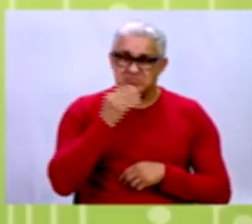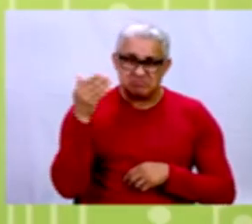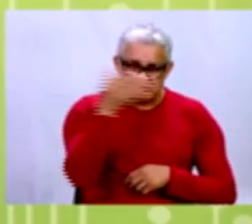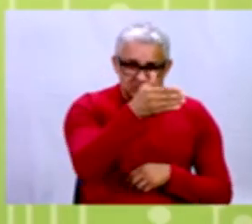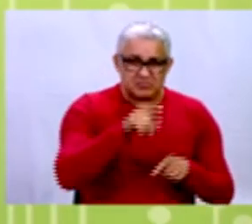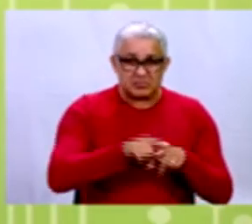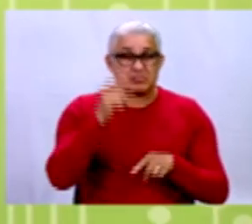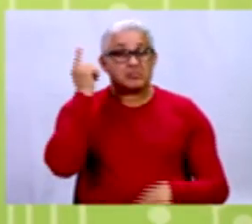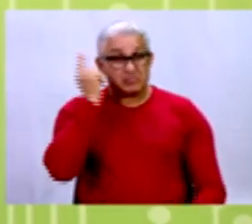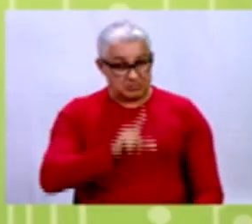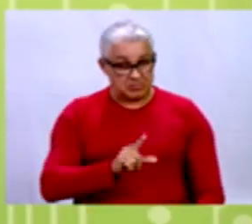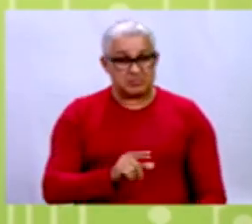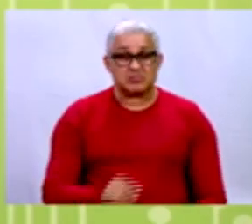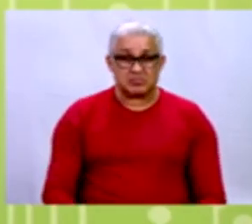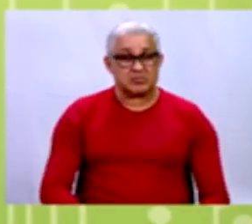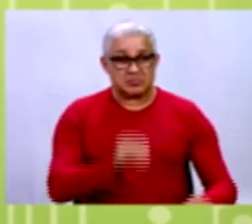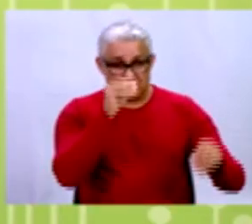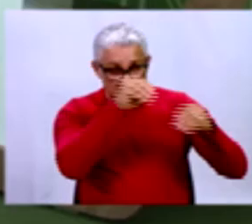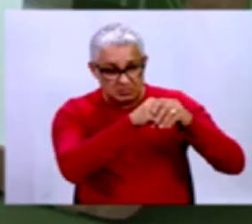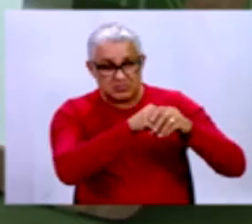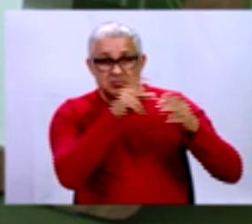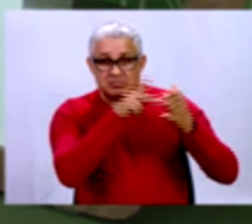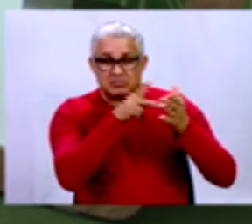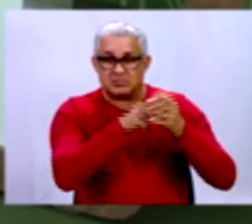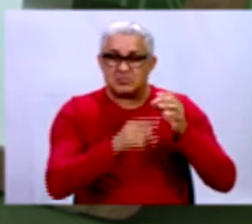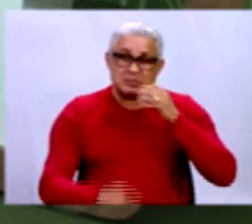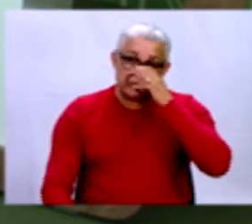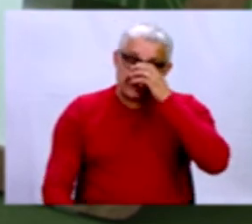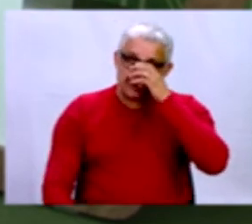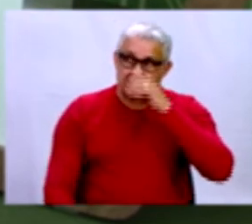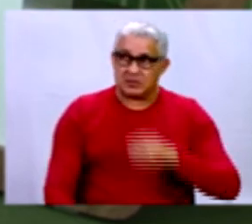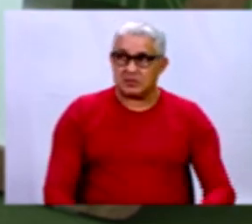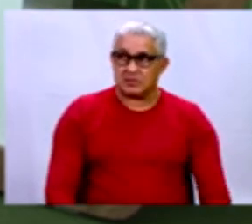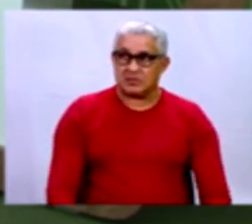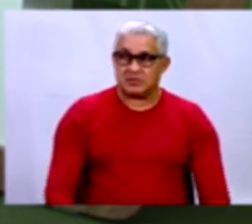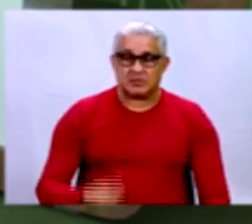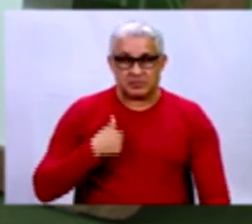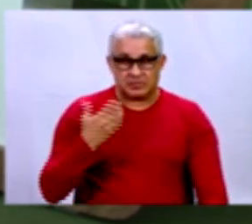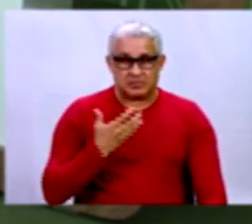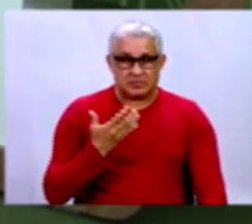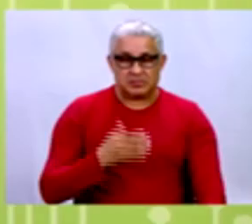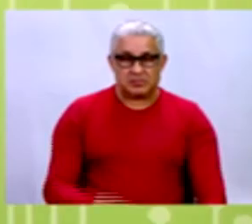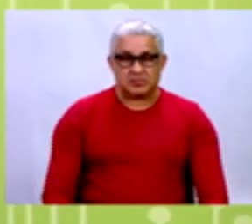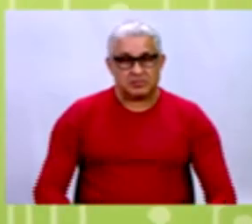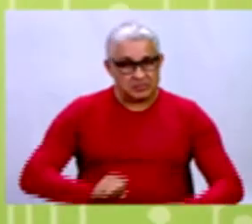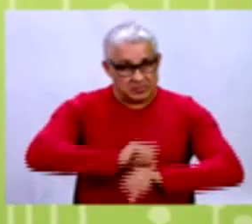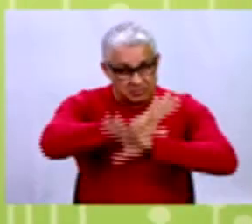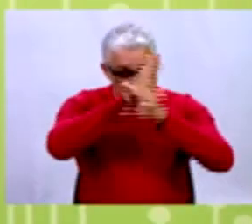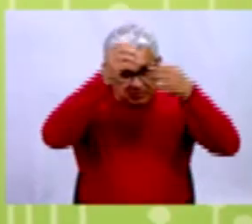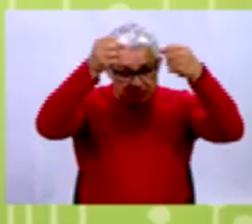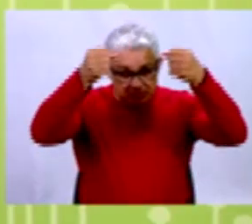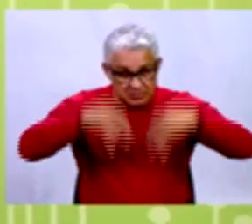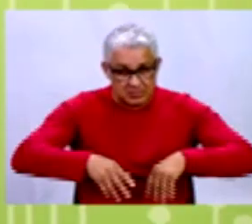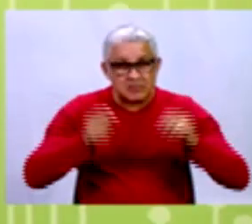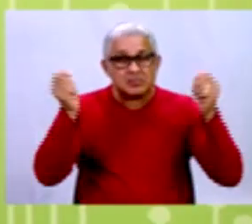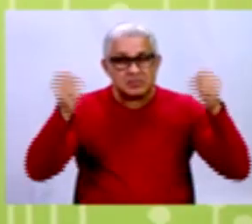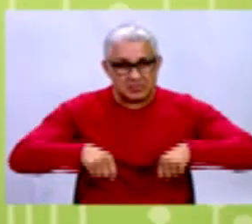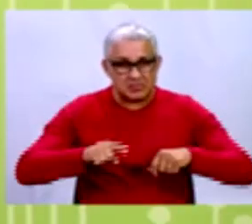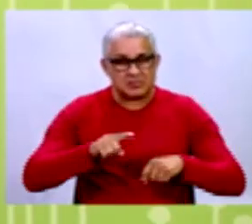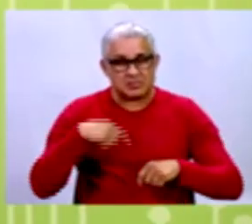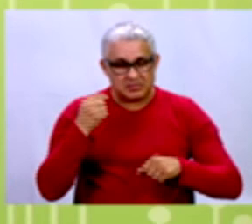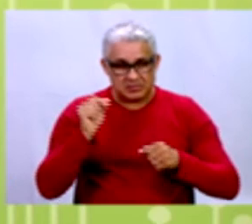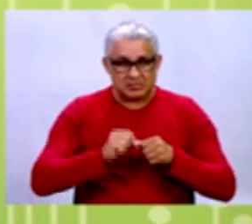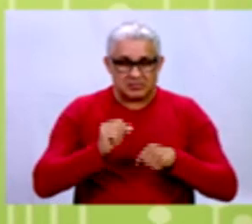gente consegue isso, não é verdade? É verdade. Então, eu quero deixar isso bem claro para vocês que é possível a gente